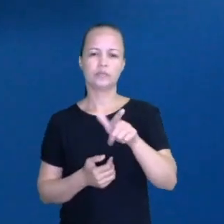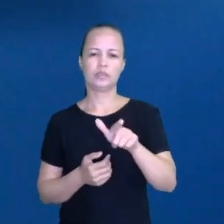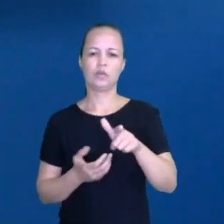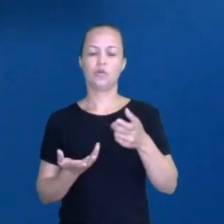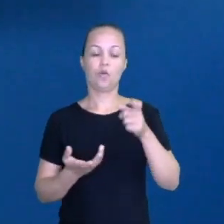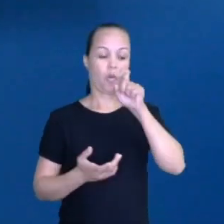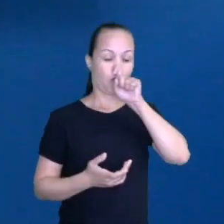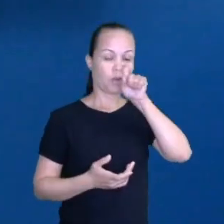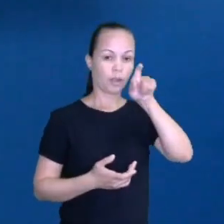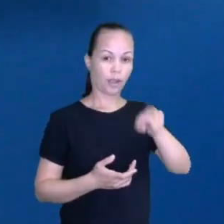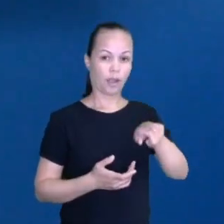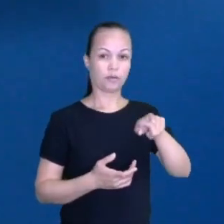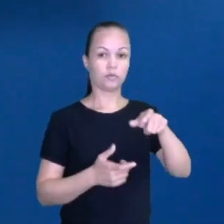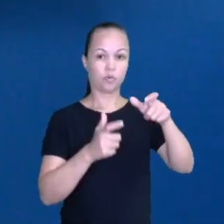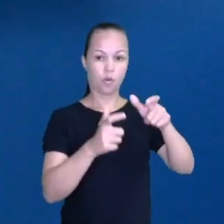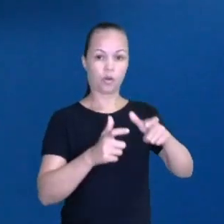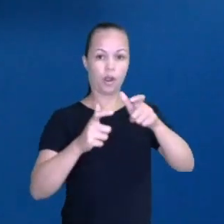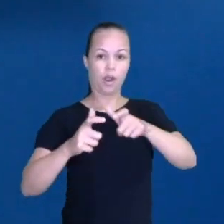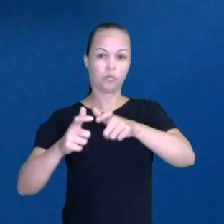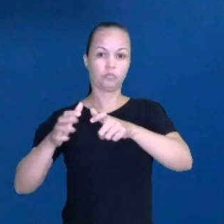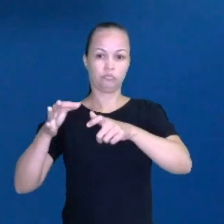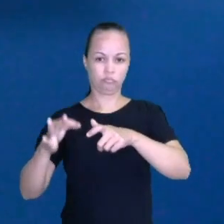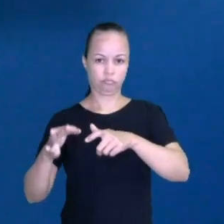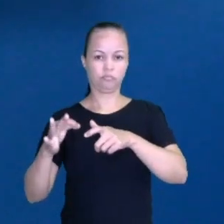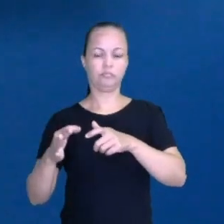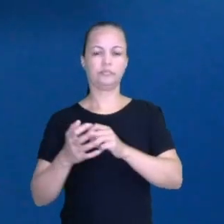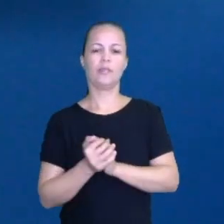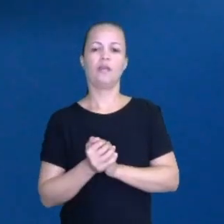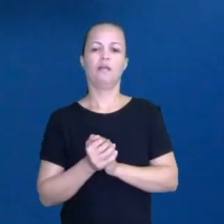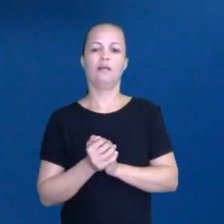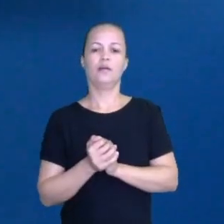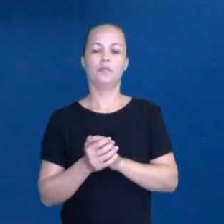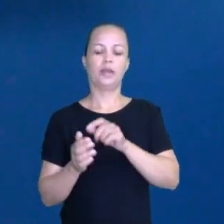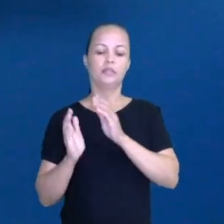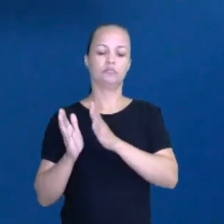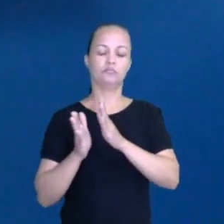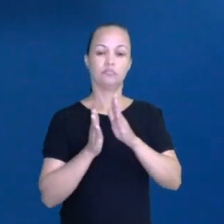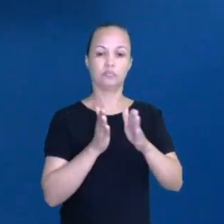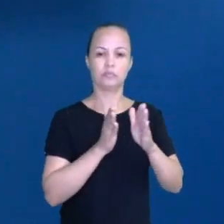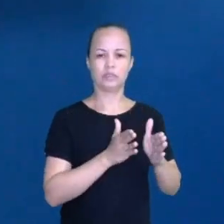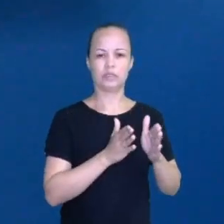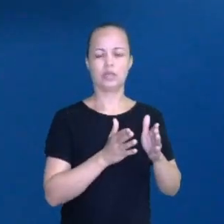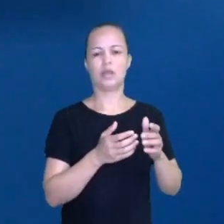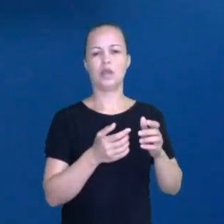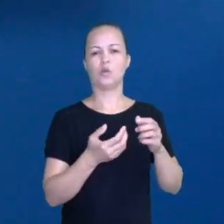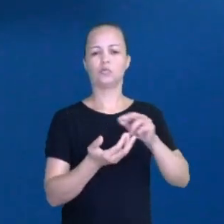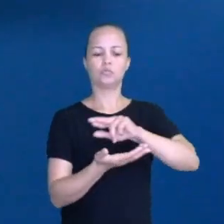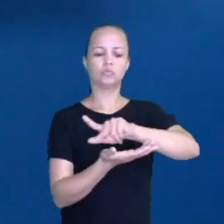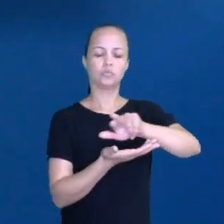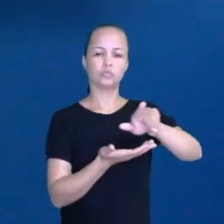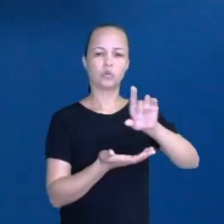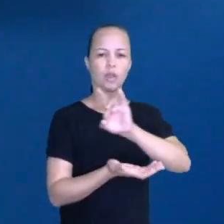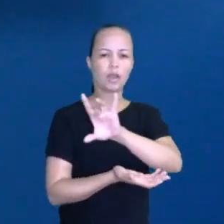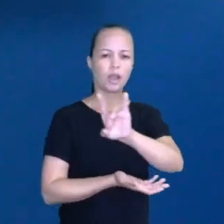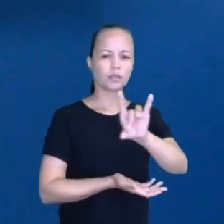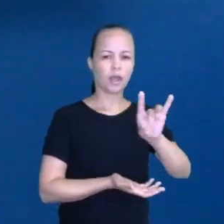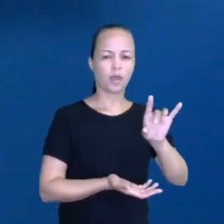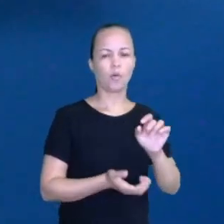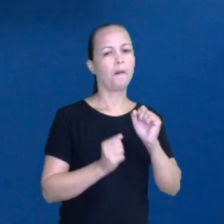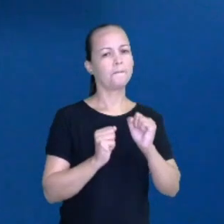de coleta seletiva, isso mesmo, para que esses materiais, o plástico, papel, metal, vidro, possam